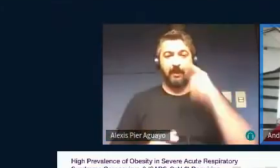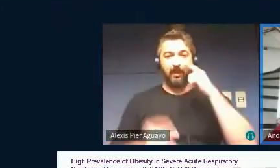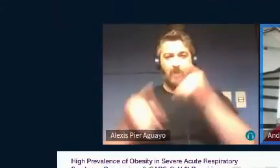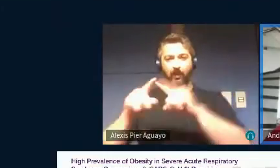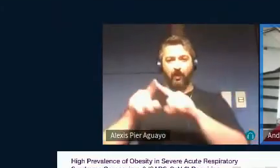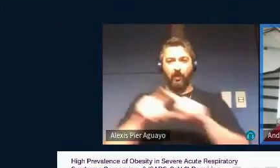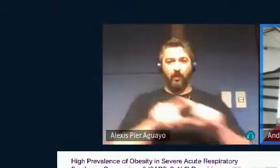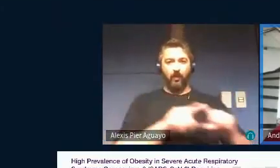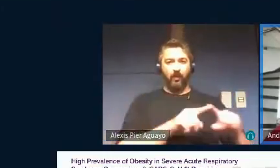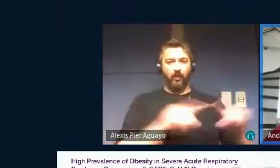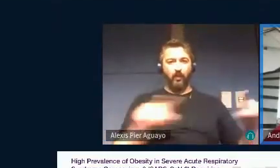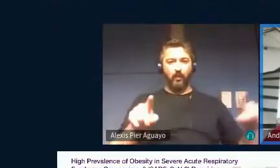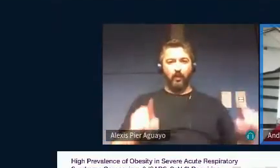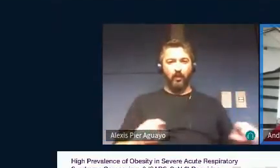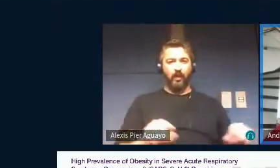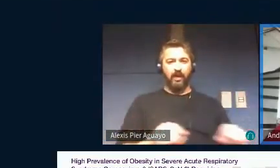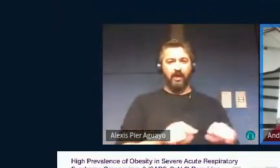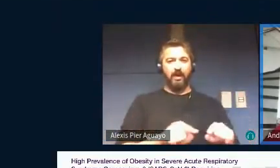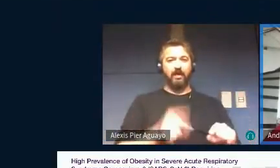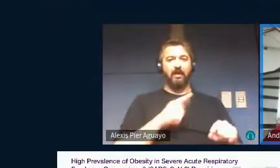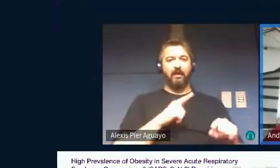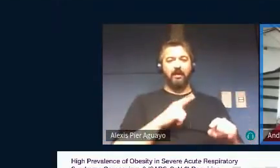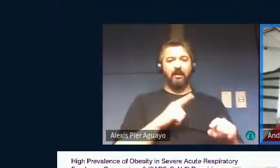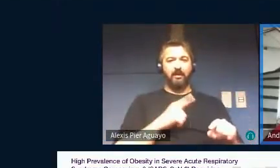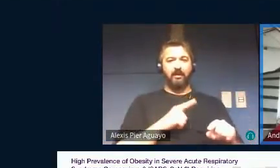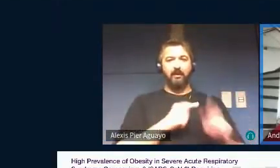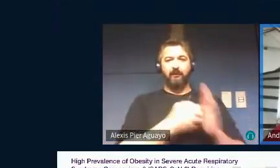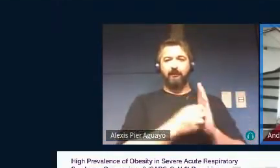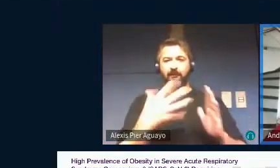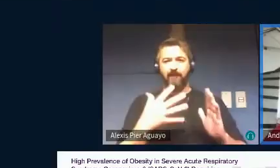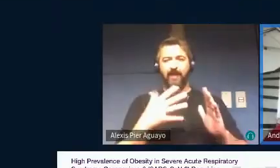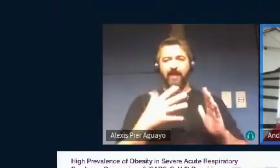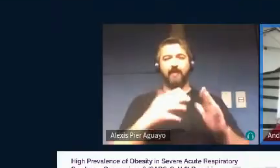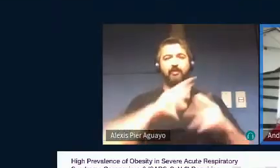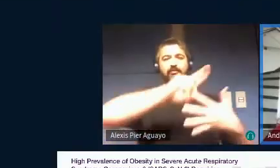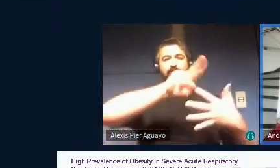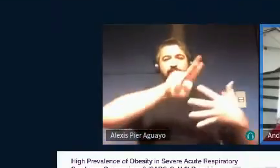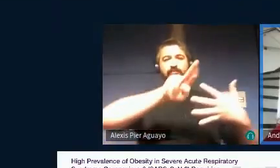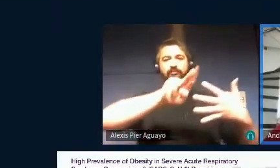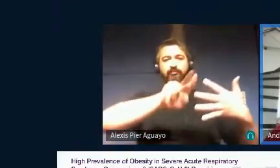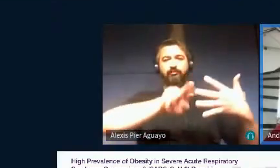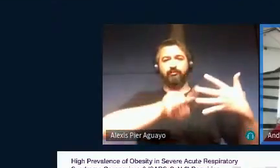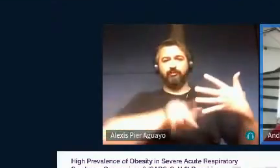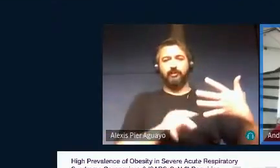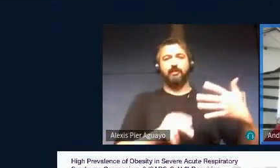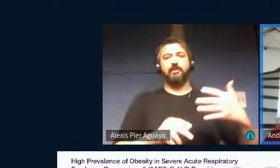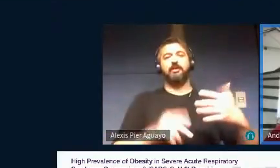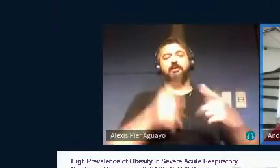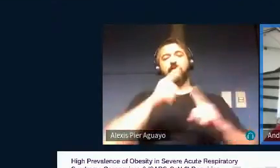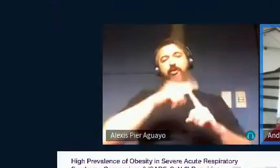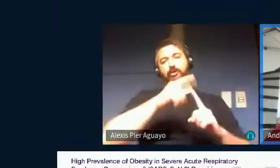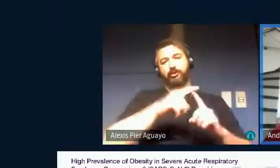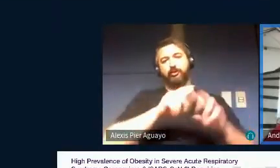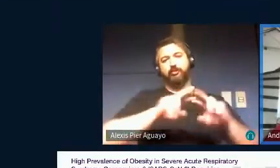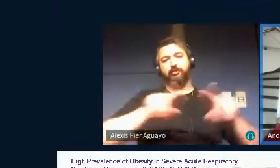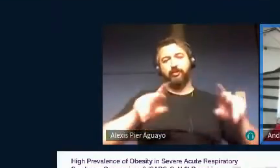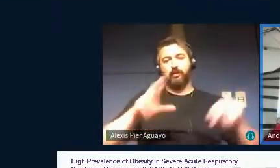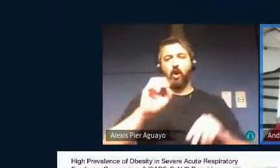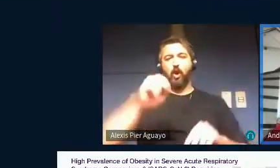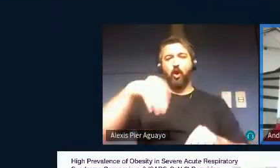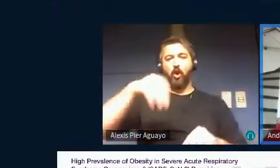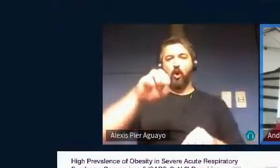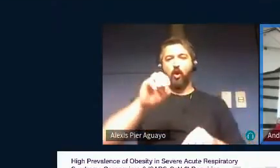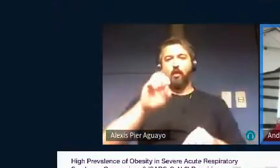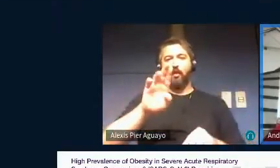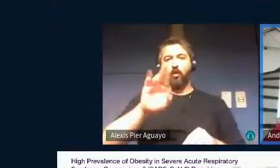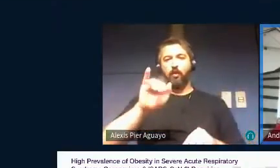eles colocaram aqui várias comorbidades que estão associadas, né, ao desenvolvimento do COVID. Então, desde o